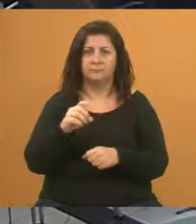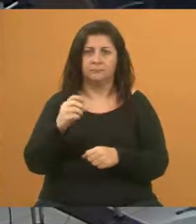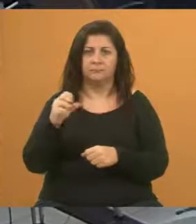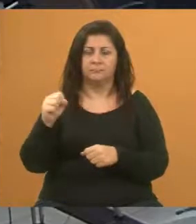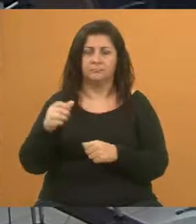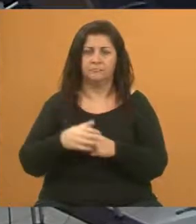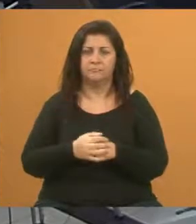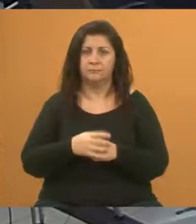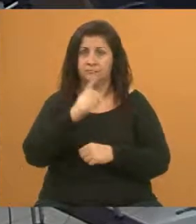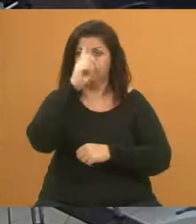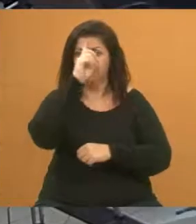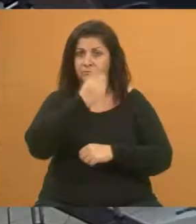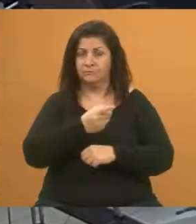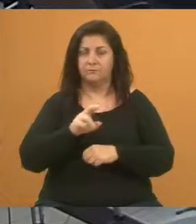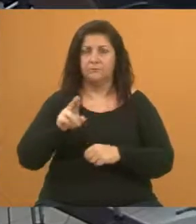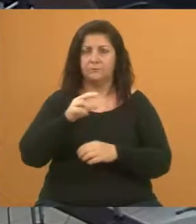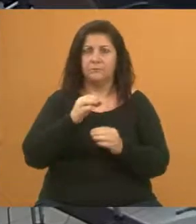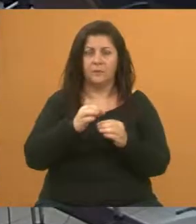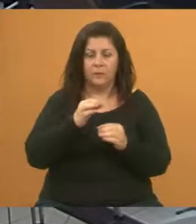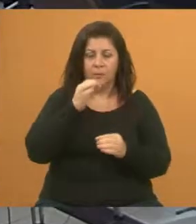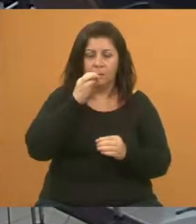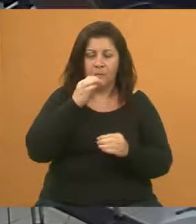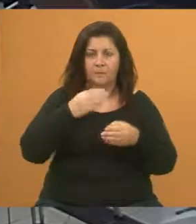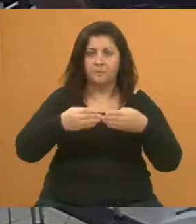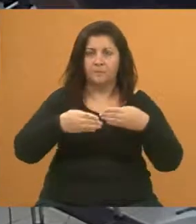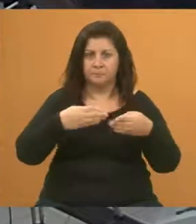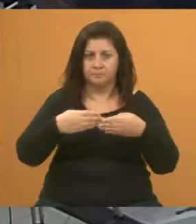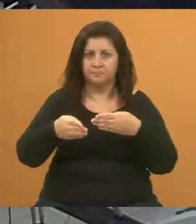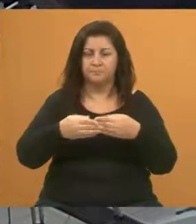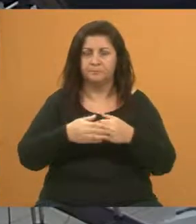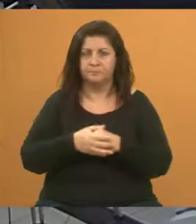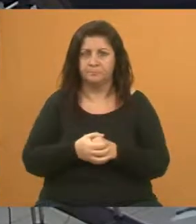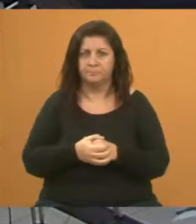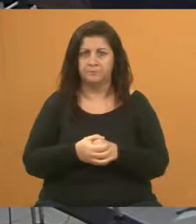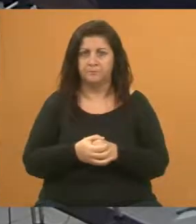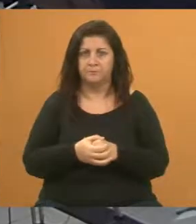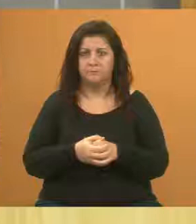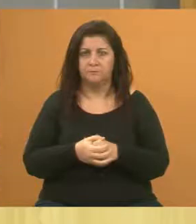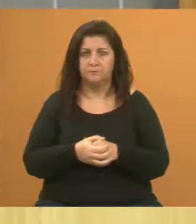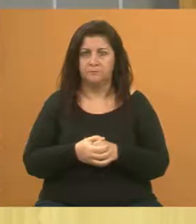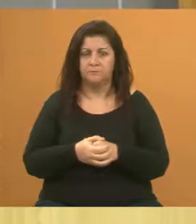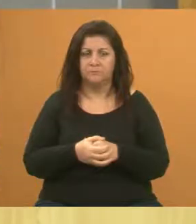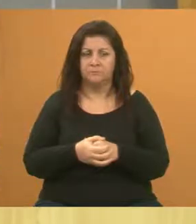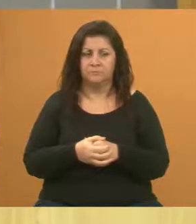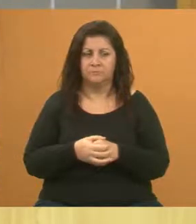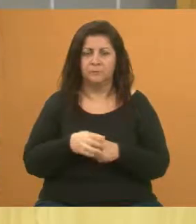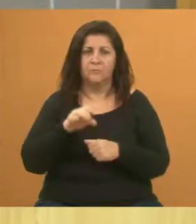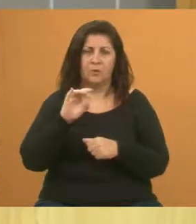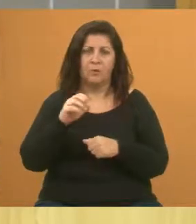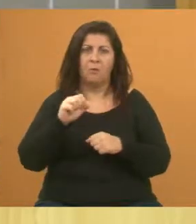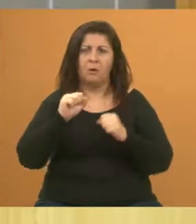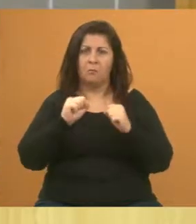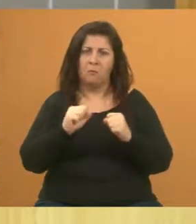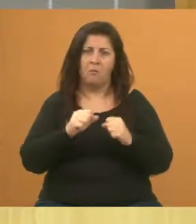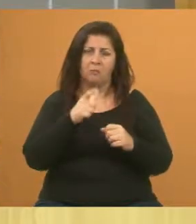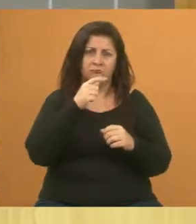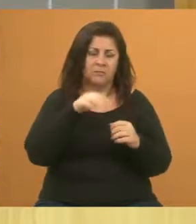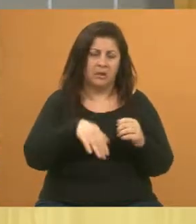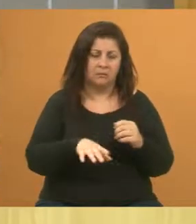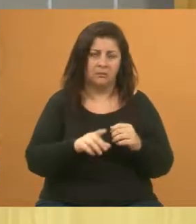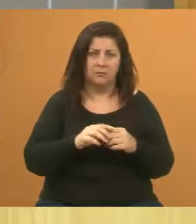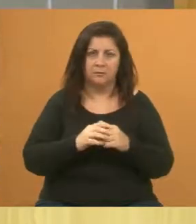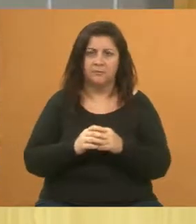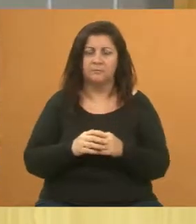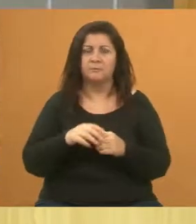57/2018, proíbe a utilização de canudos de plástico, exceto os biodegradáveis, em